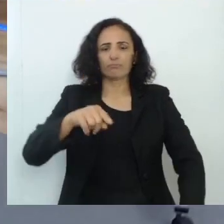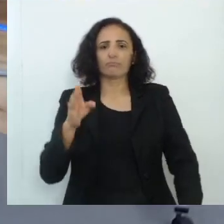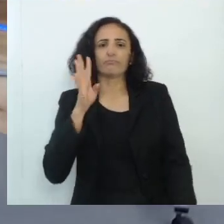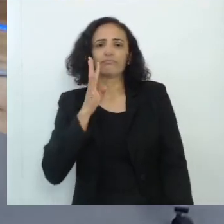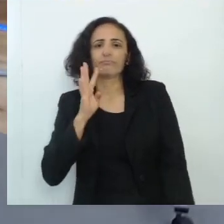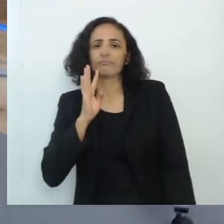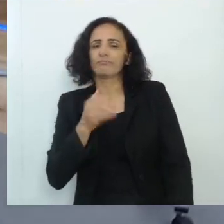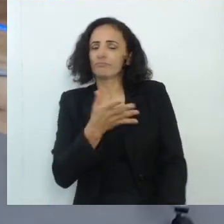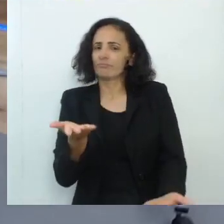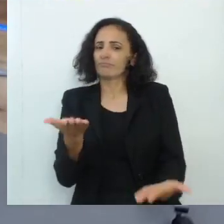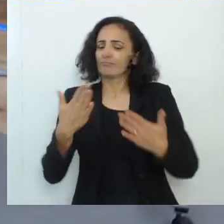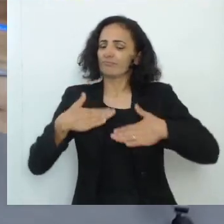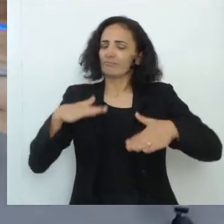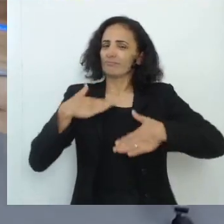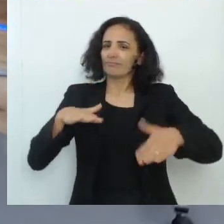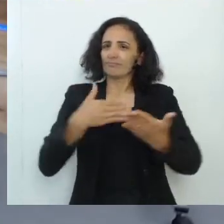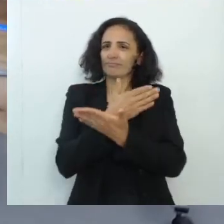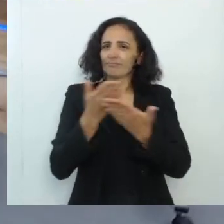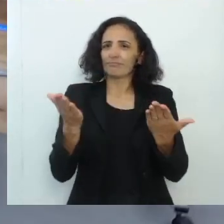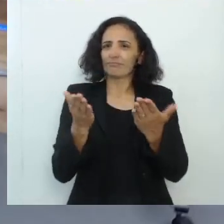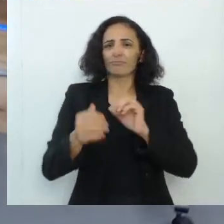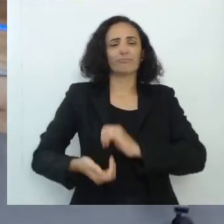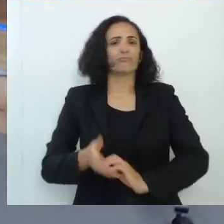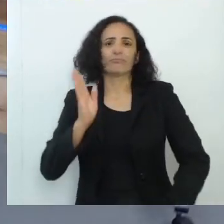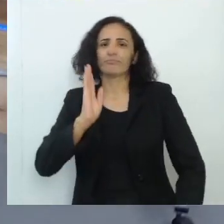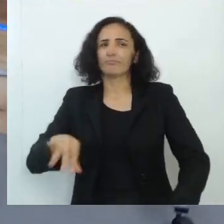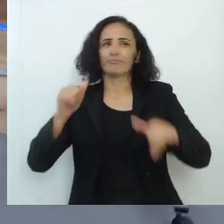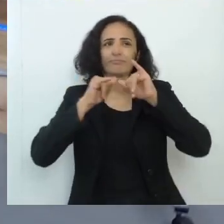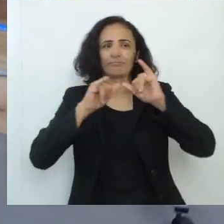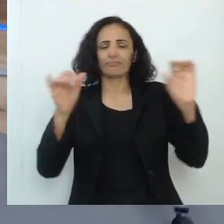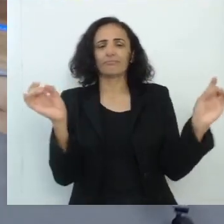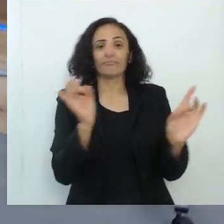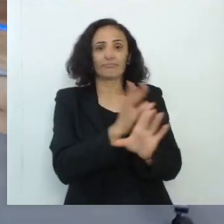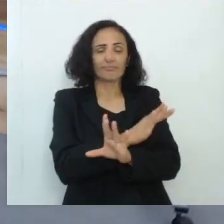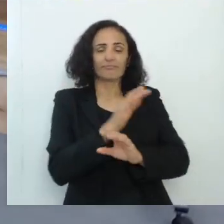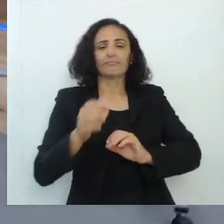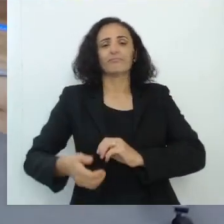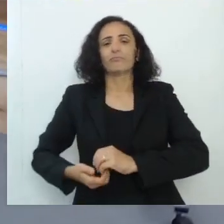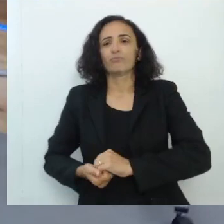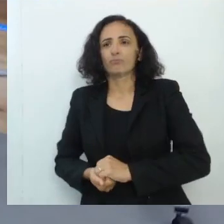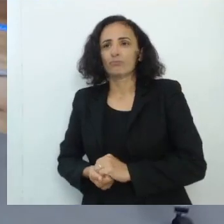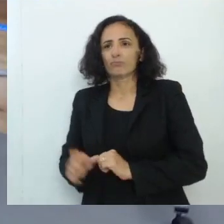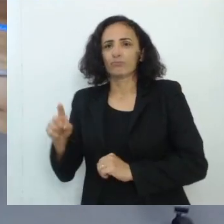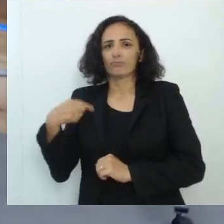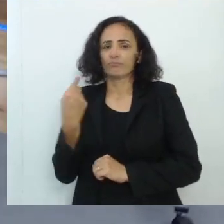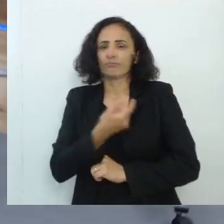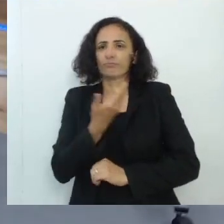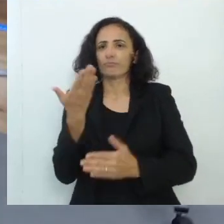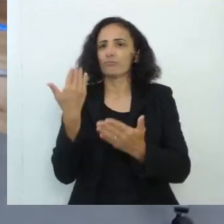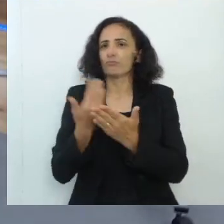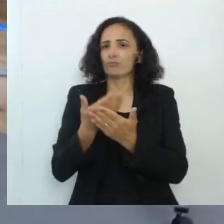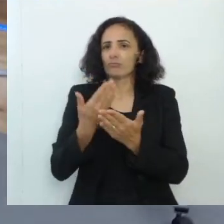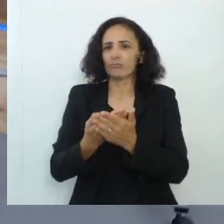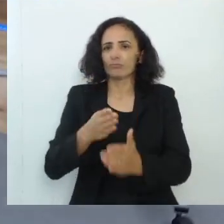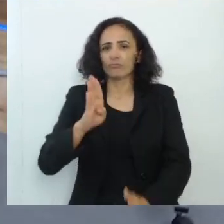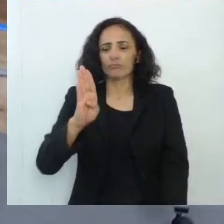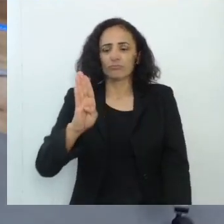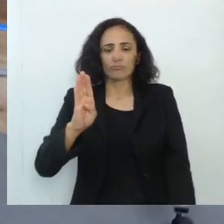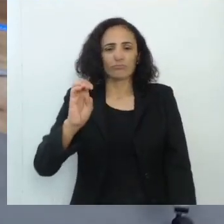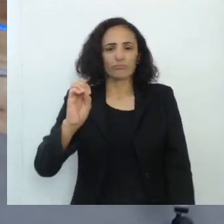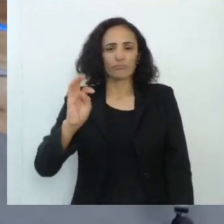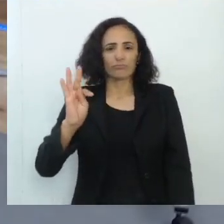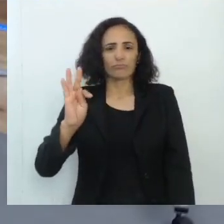beleza? Tranquilo? Passando essa parte dos recados, lembrem que eu disse a vocês que hoje a gente vai começar a estudar botânica de novo. Na verdade, a gente vai continuar a